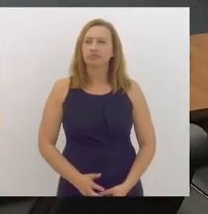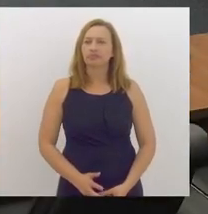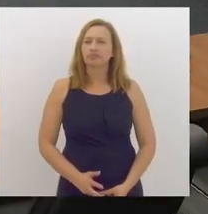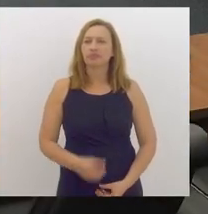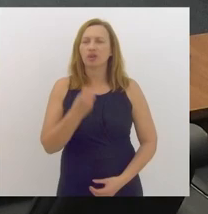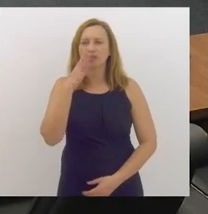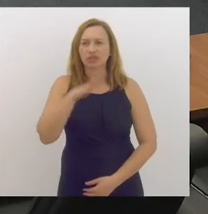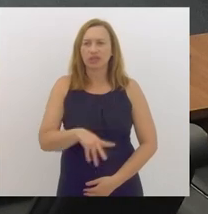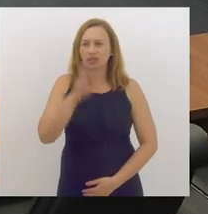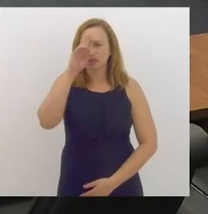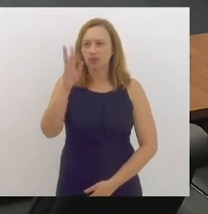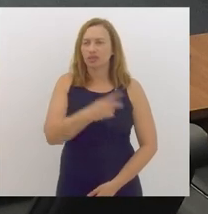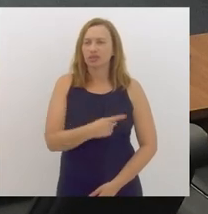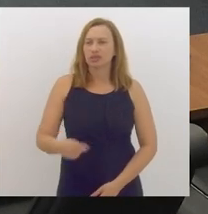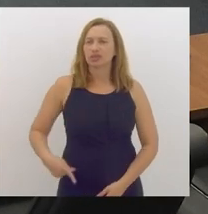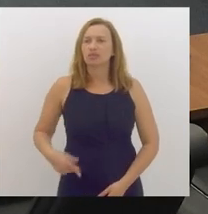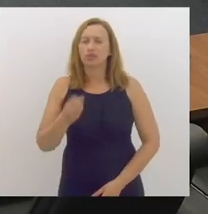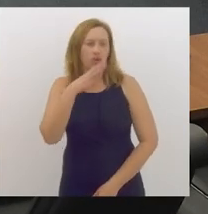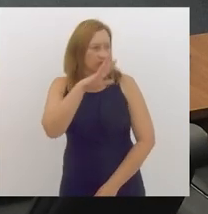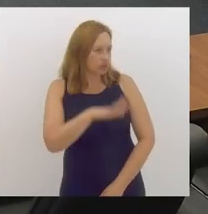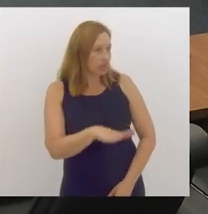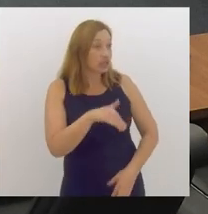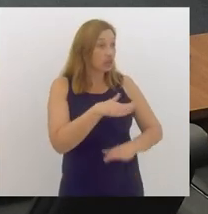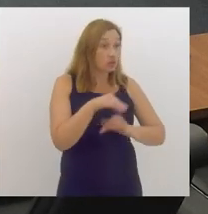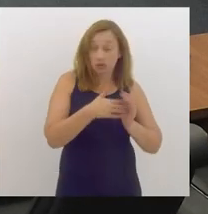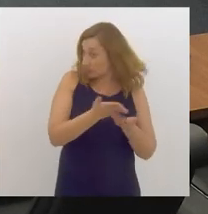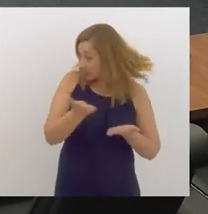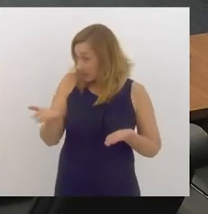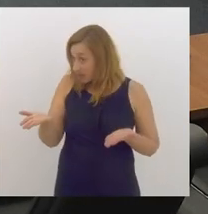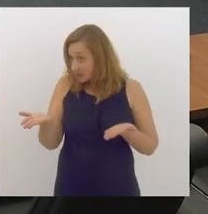Boa tarde, presidente. Boa tarde a todos e todas.